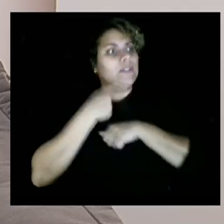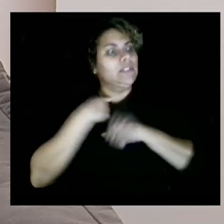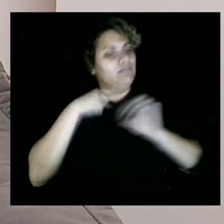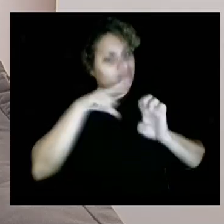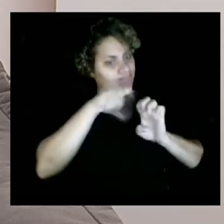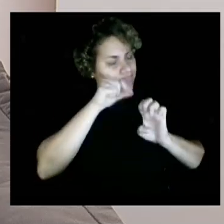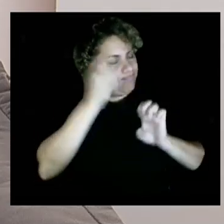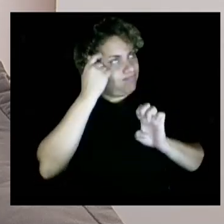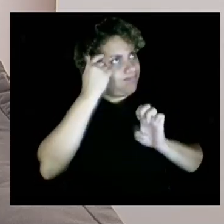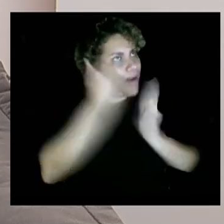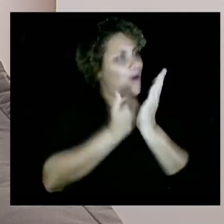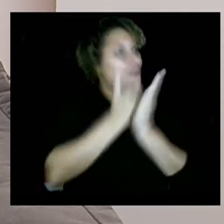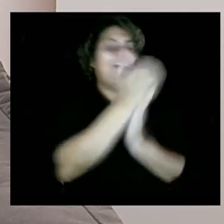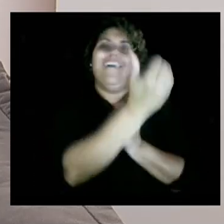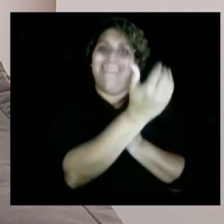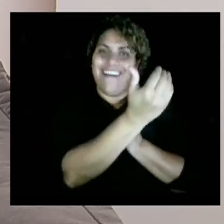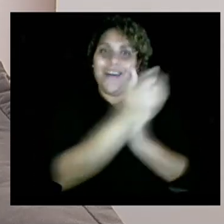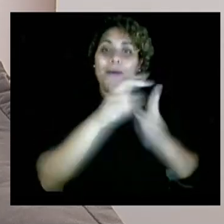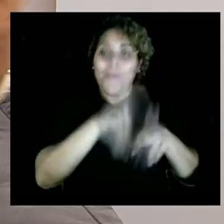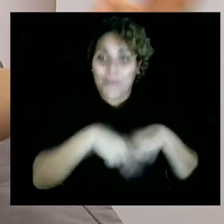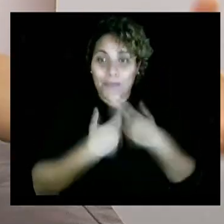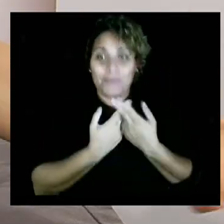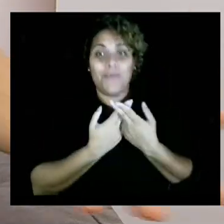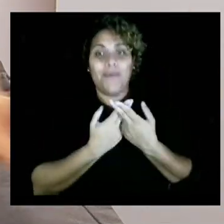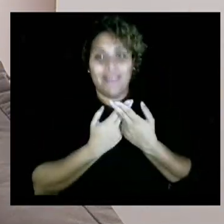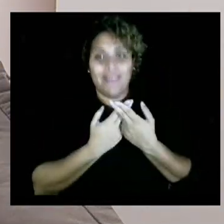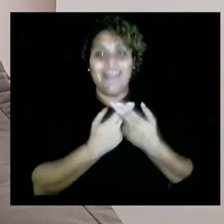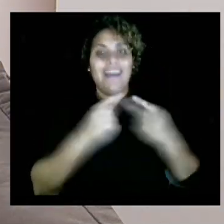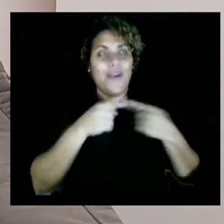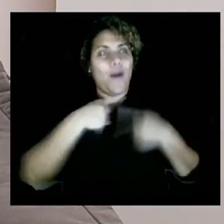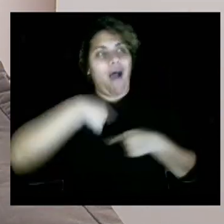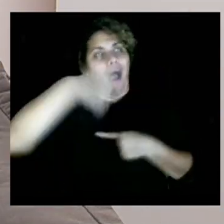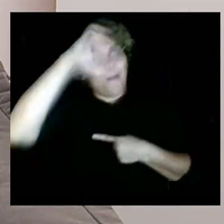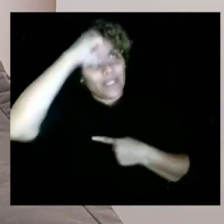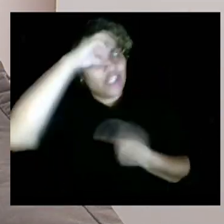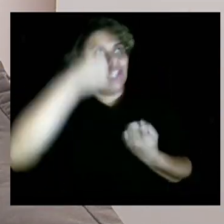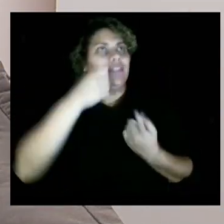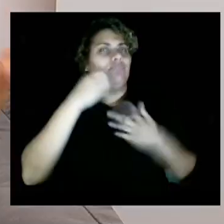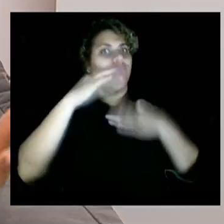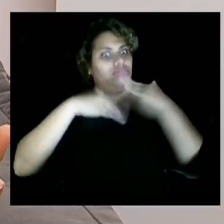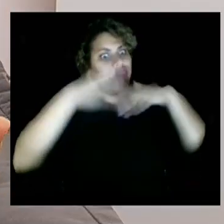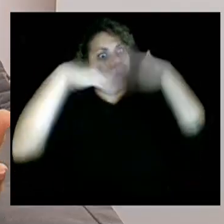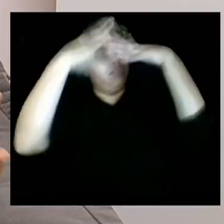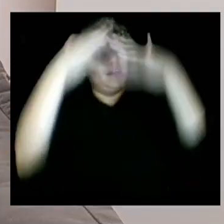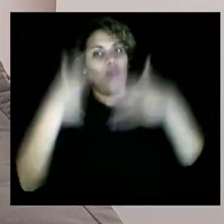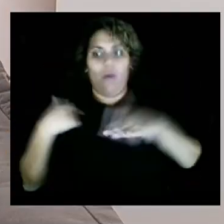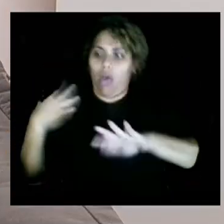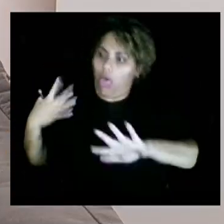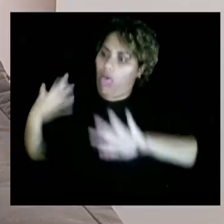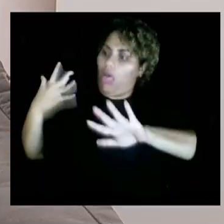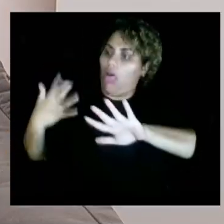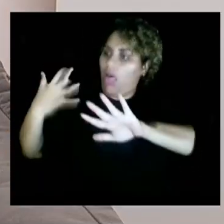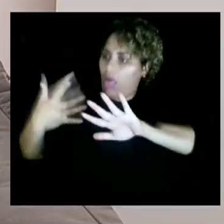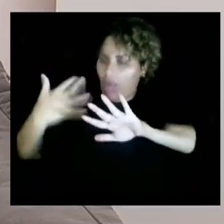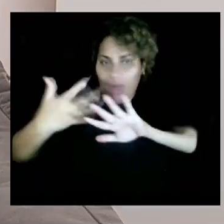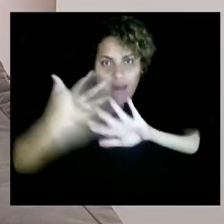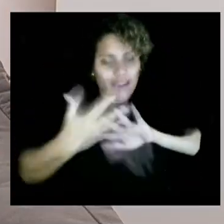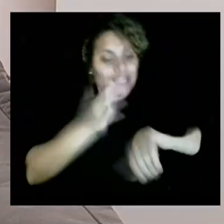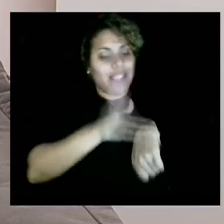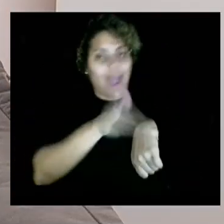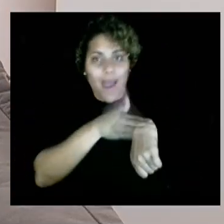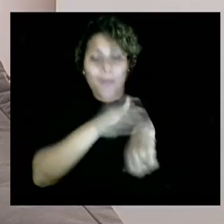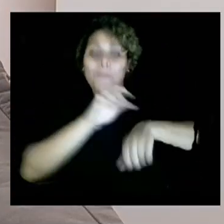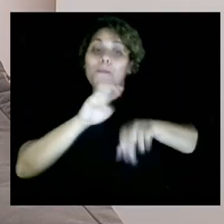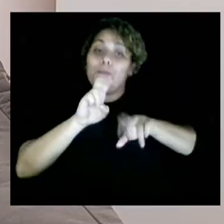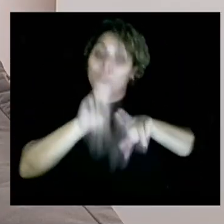Né? Eu fui, eu cresci, eu aprendi com tudo que eu caminhei, né, nesse tempo, e aí agora como que eu faço do